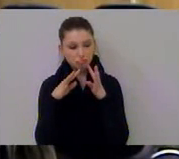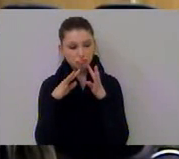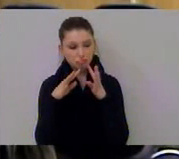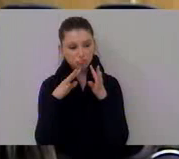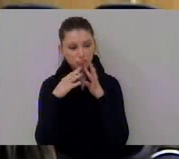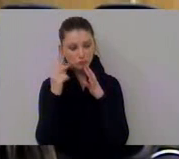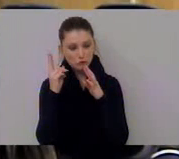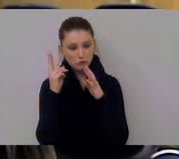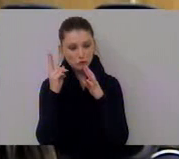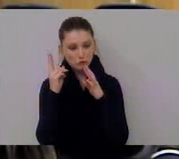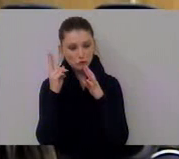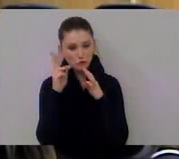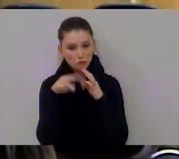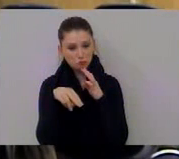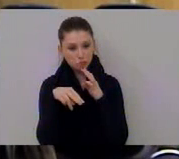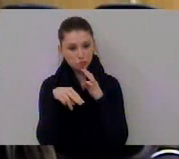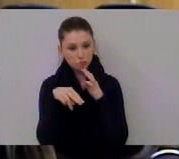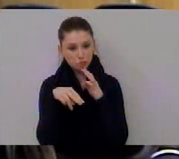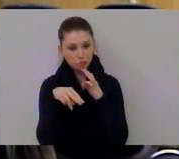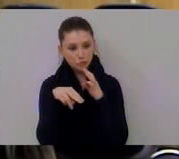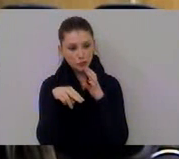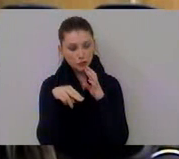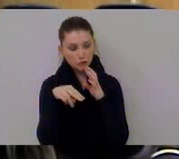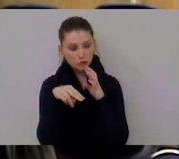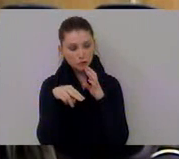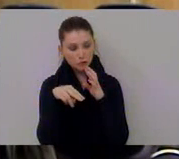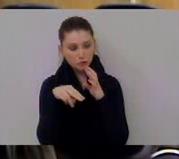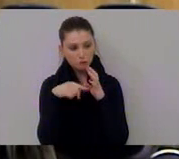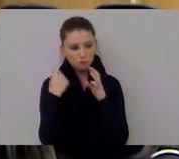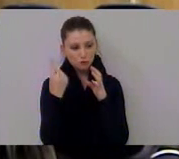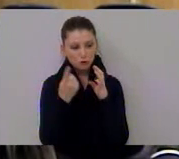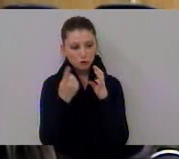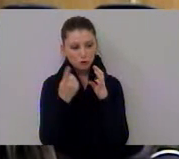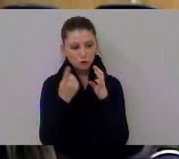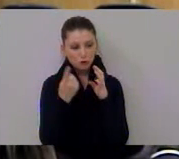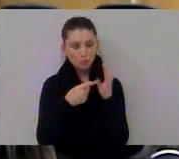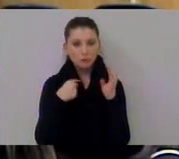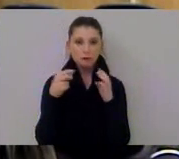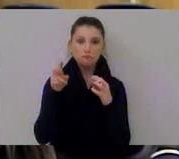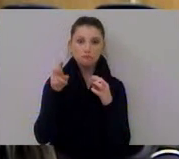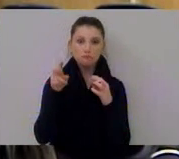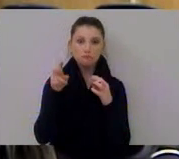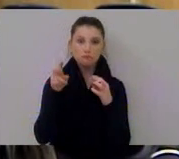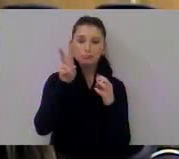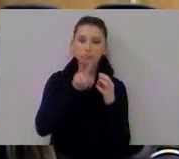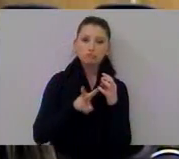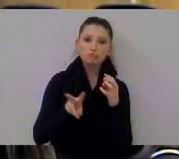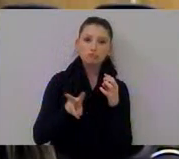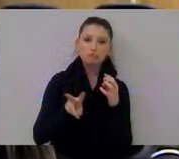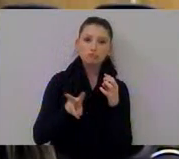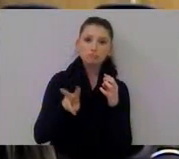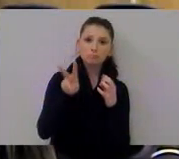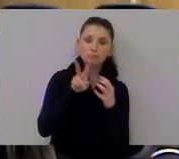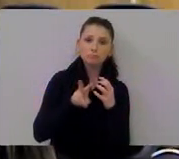praticamente, eu acho, nós todos vereadores, e eu